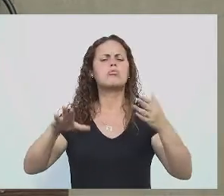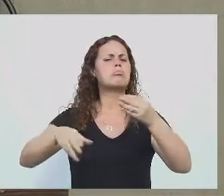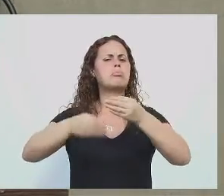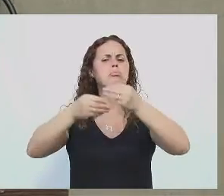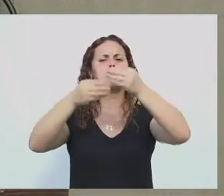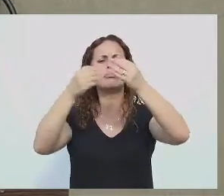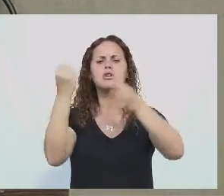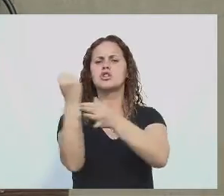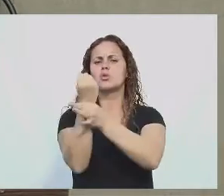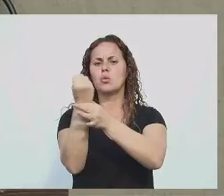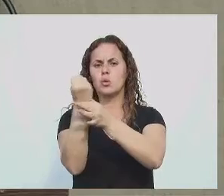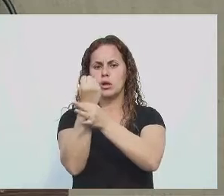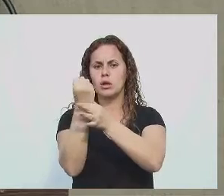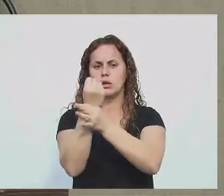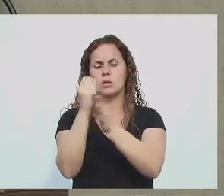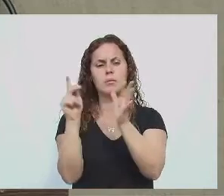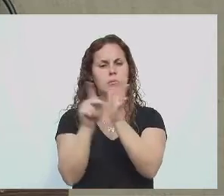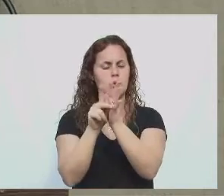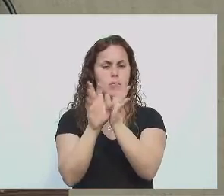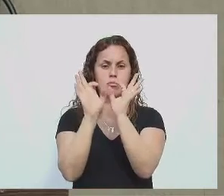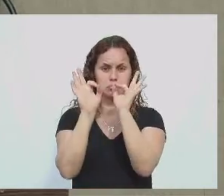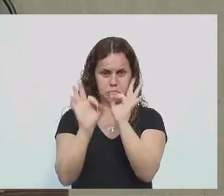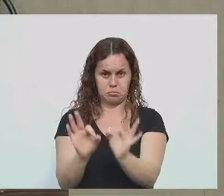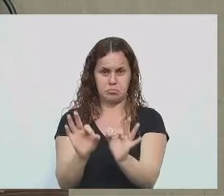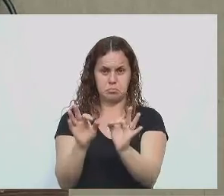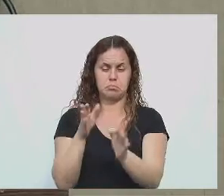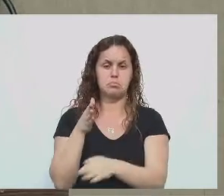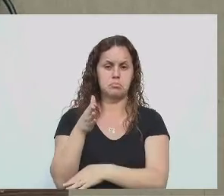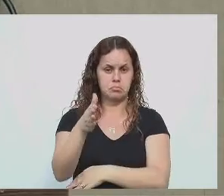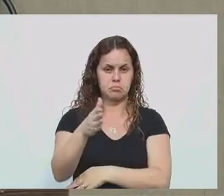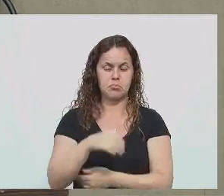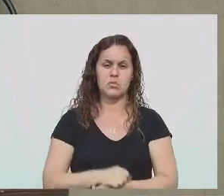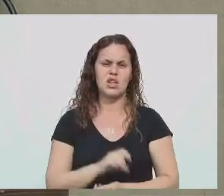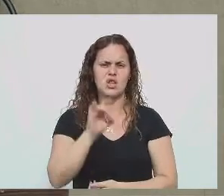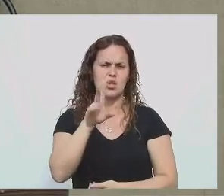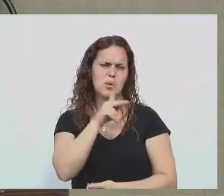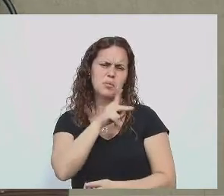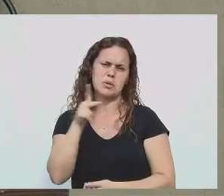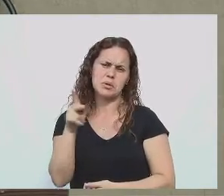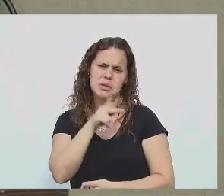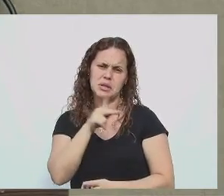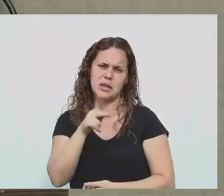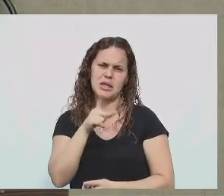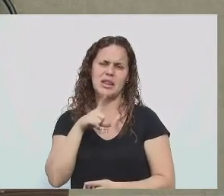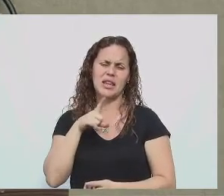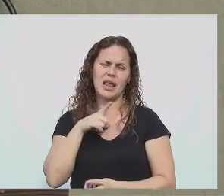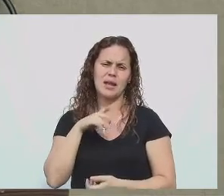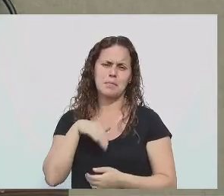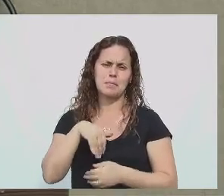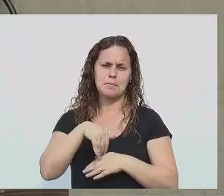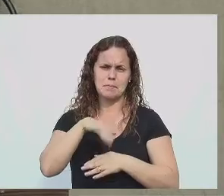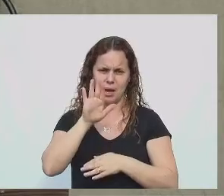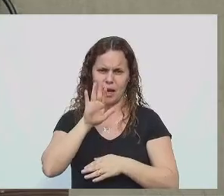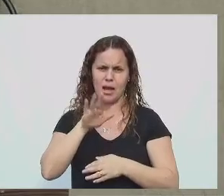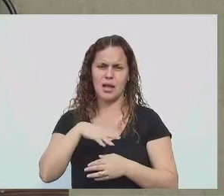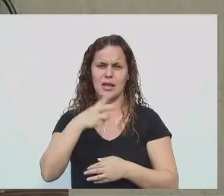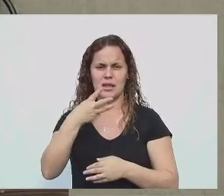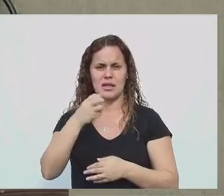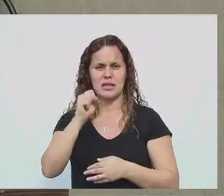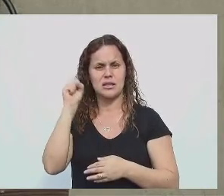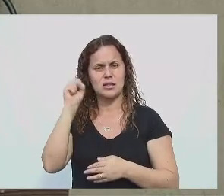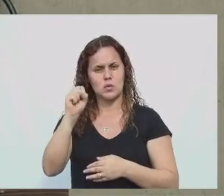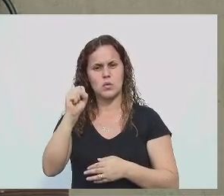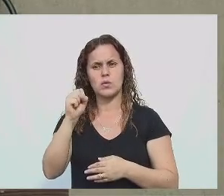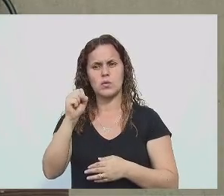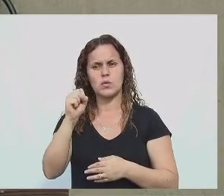de segurança, elas seriam mantidas. Tá bom? É só isso, senhor presidente. Tinha mais uma coisinha para falar aqui, mas 30 segundos não vai dar,